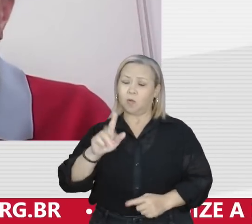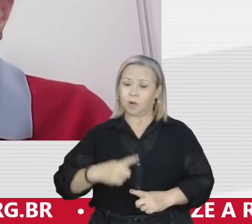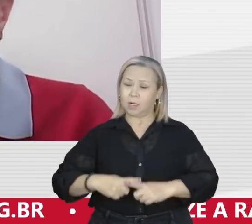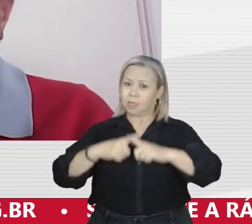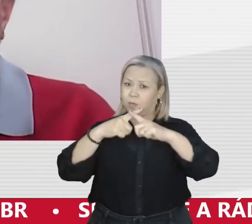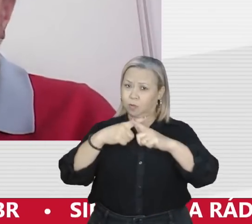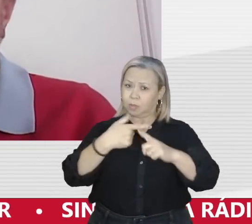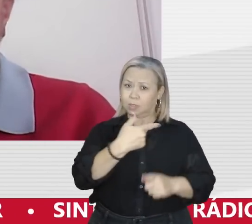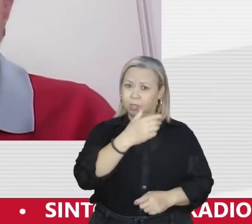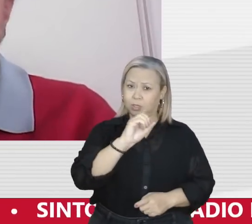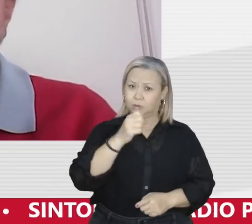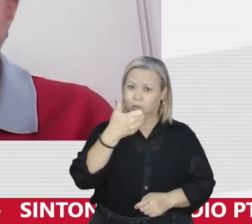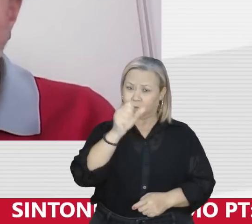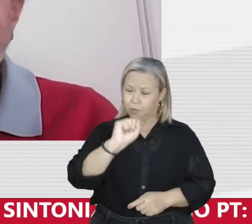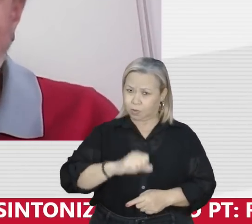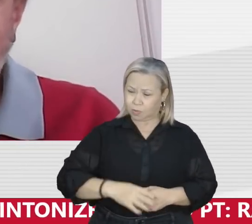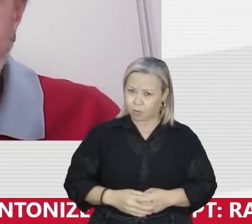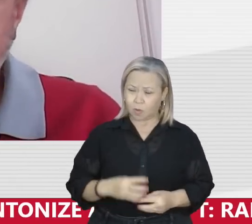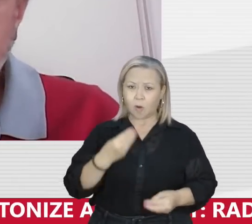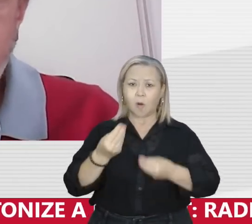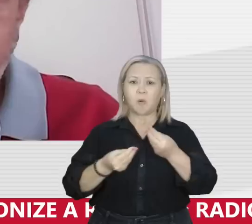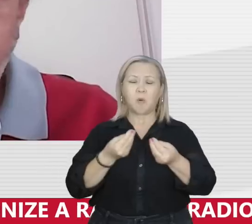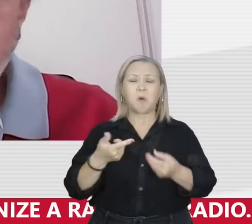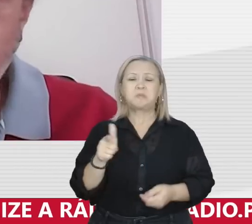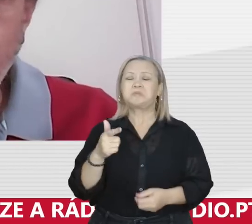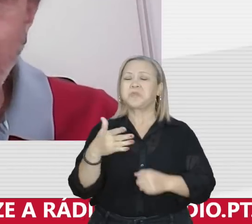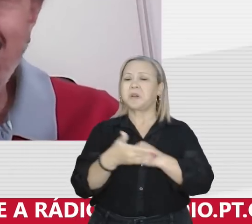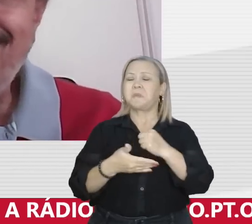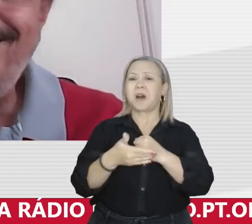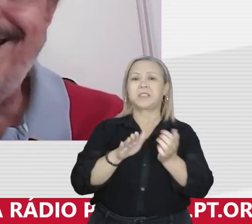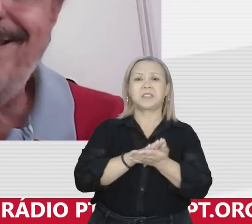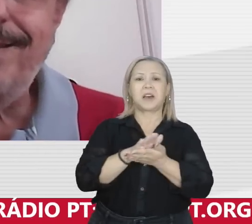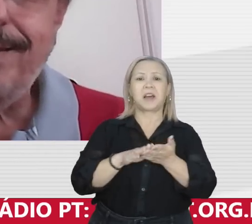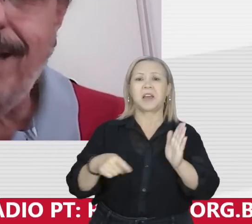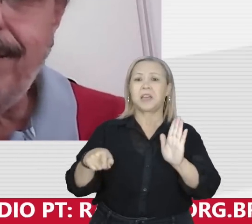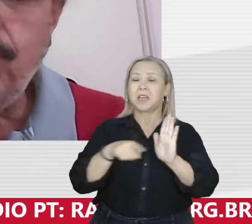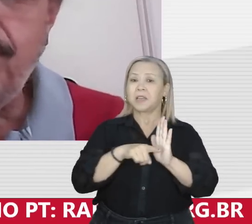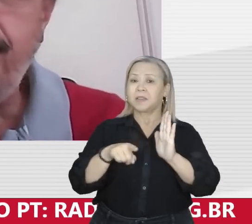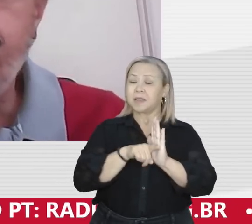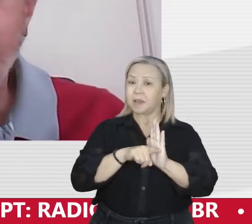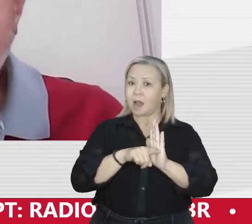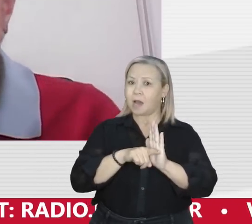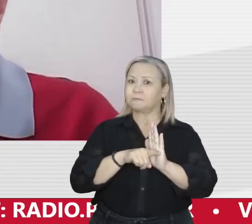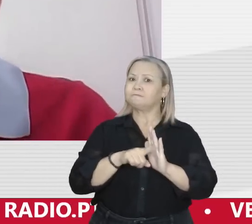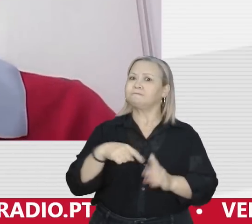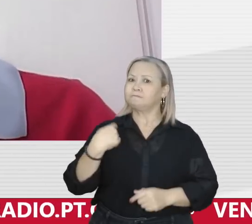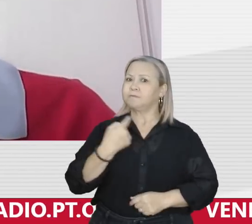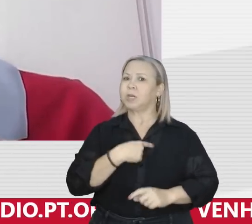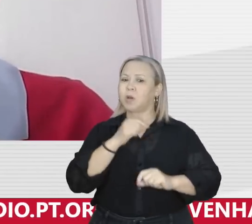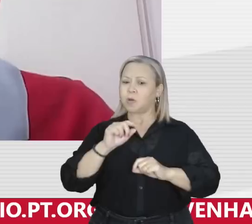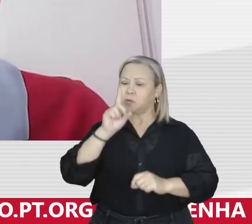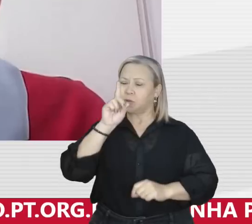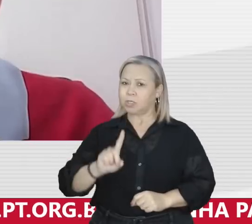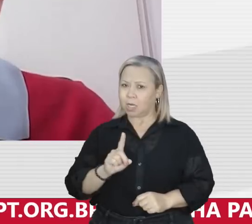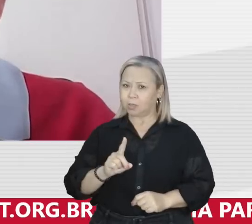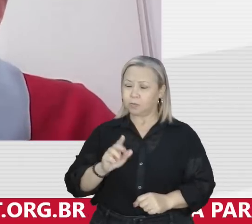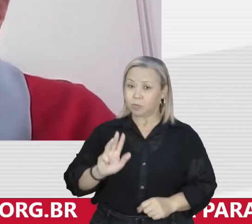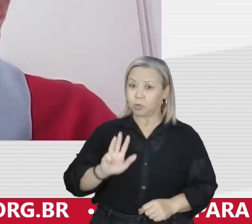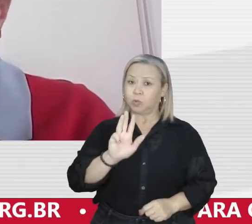18? Porque eles negaram o direito do Lula a ser candidato depois desse direito ter